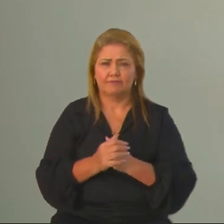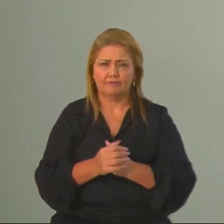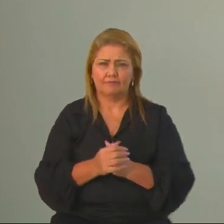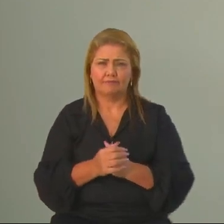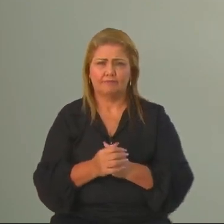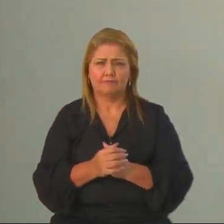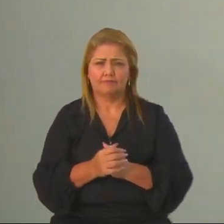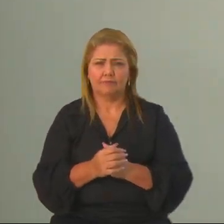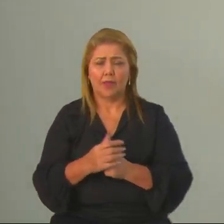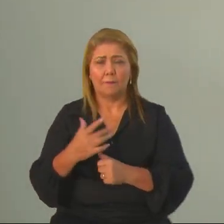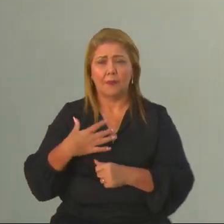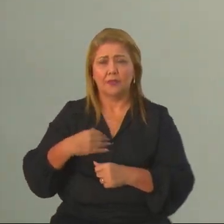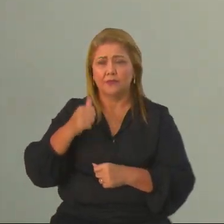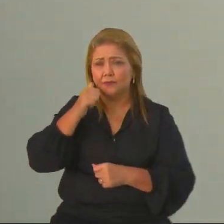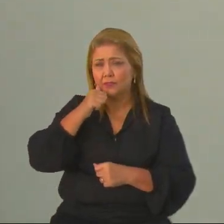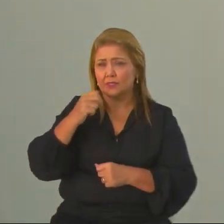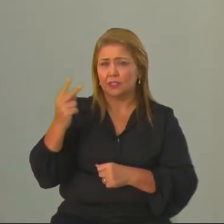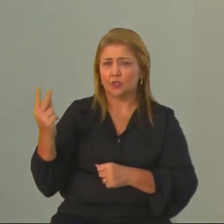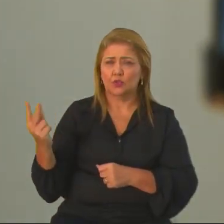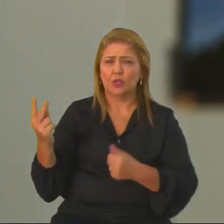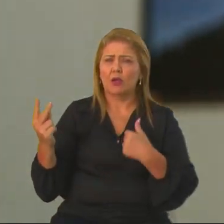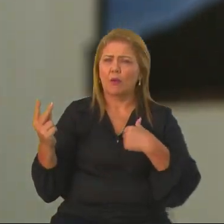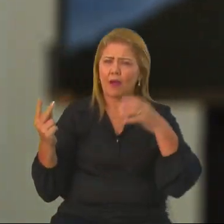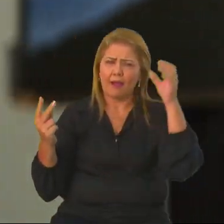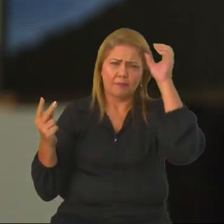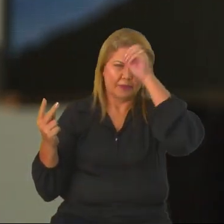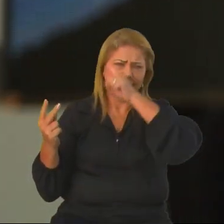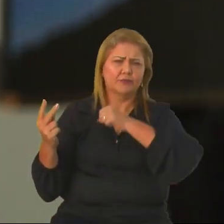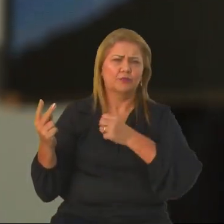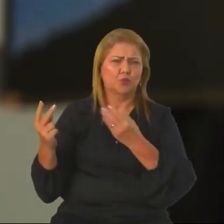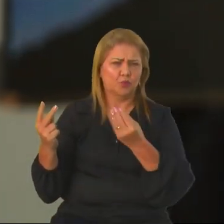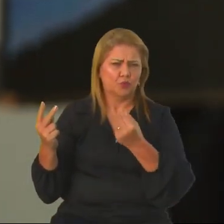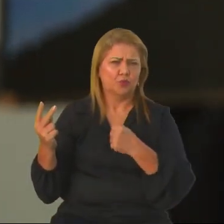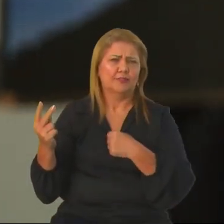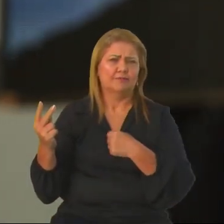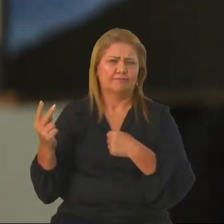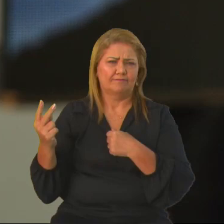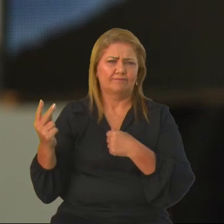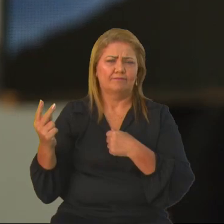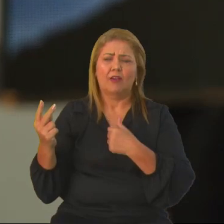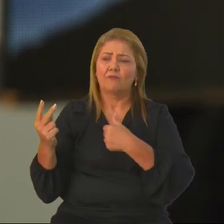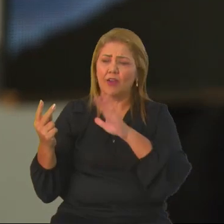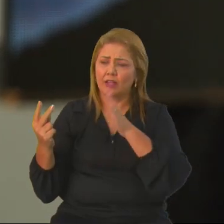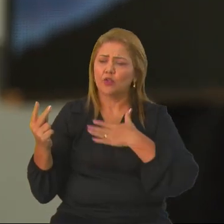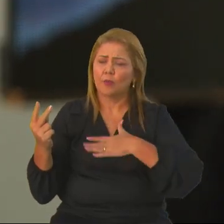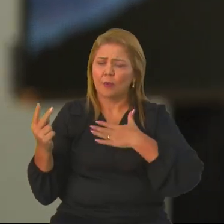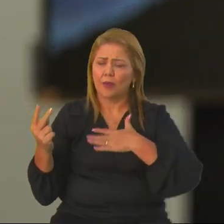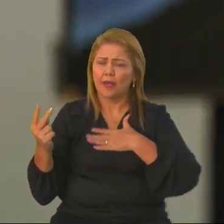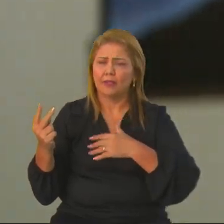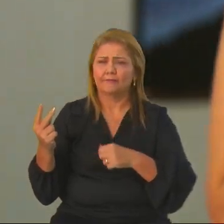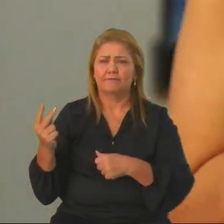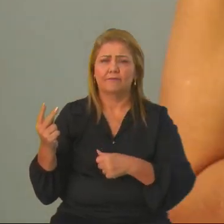Com as minhas filhas, eu adoro, porque eu aprendo muito com elas. Meninas, vão para o banho. Tá,